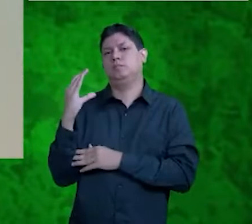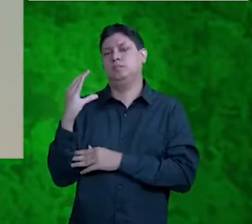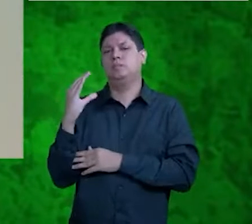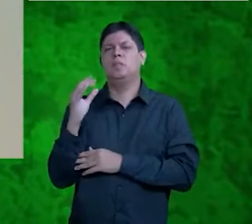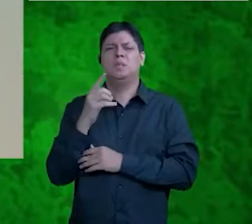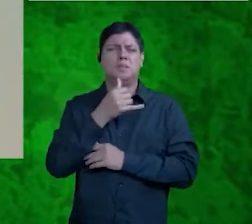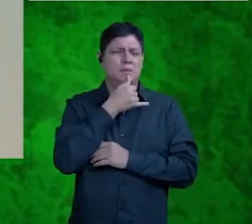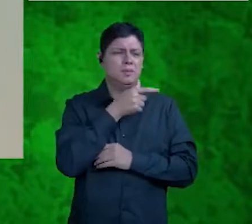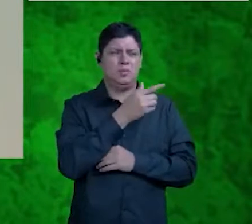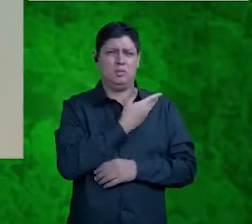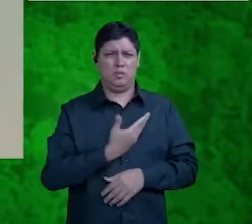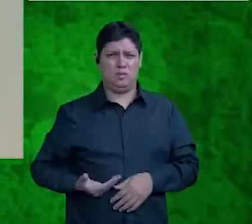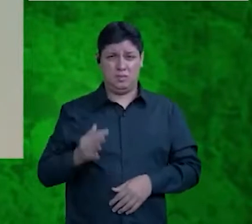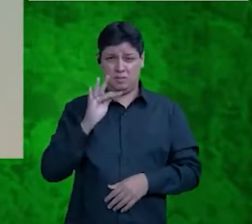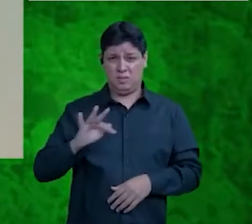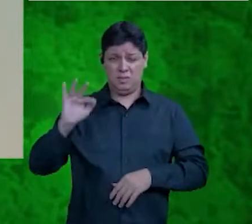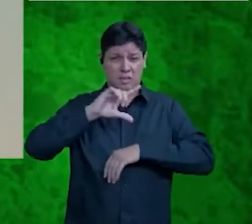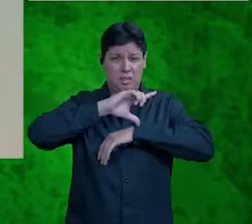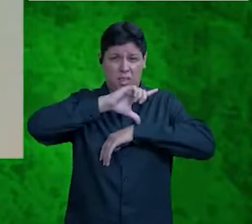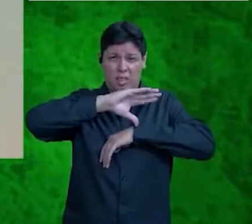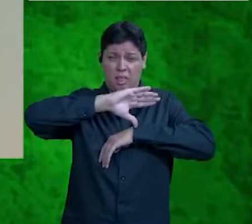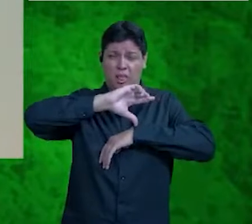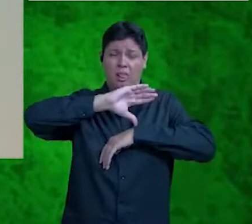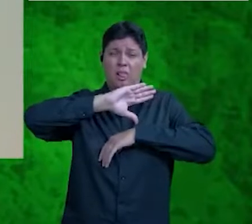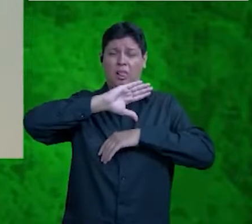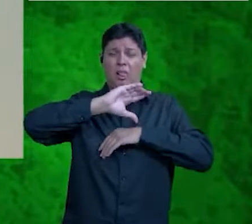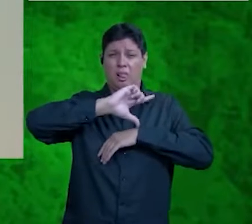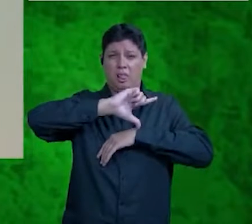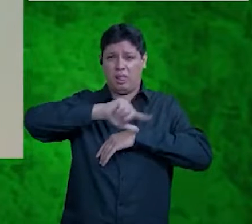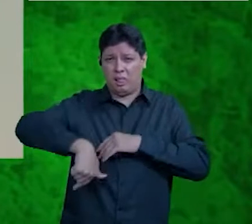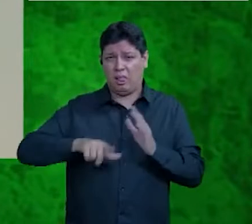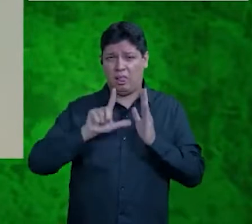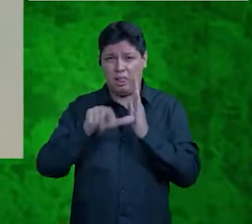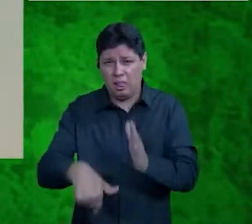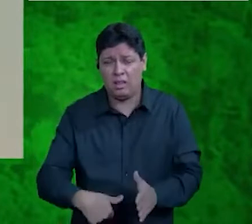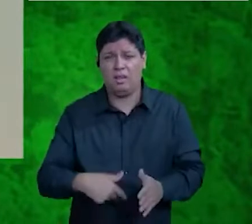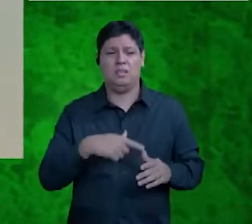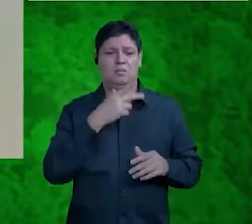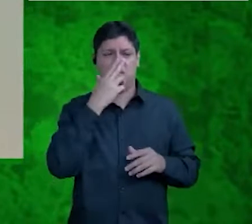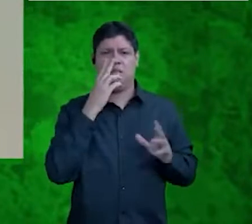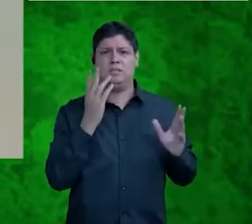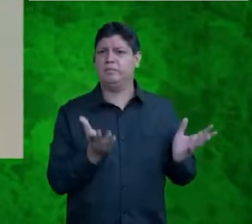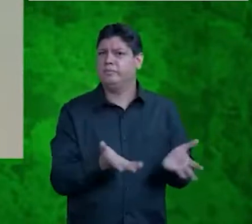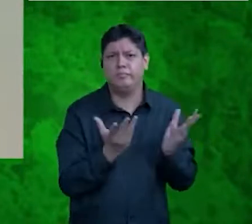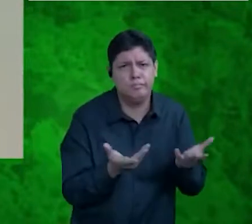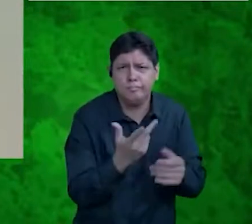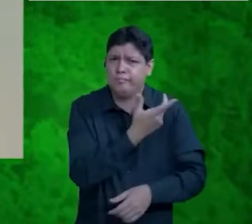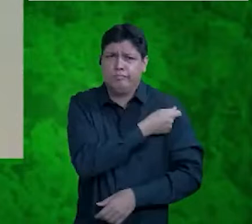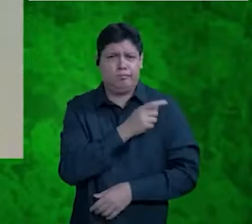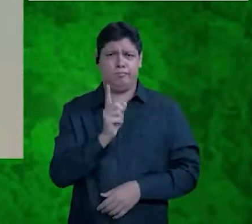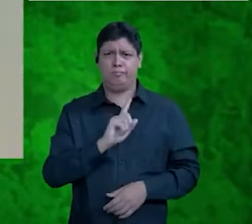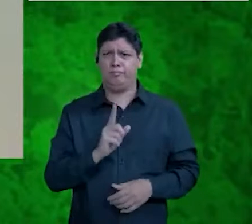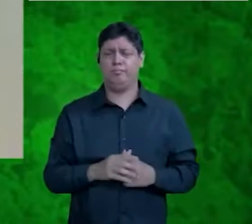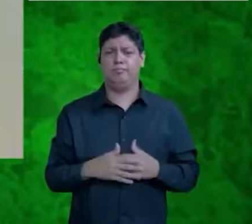desestimulou as vacinas. E pior do que isso, Caio, né? Nós não temos informações de que vacinas